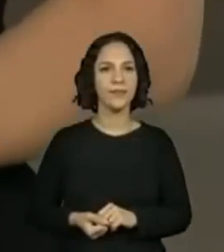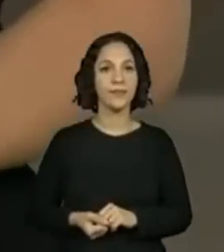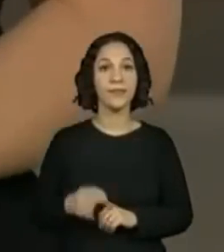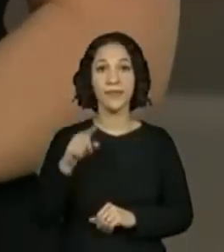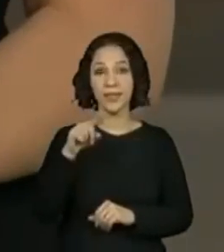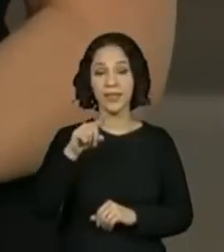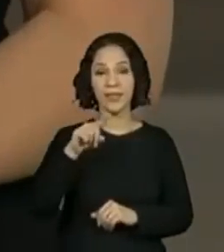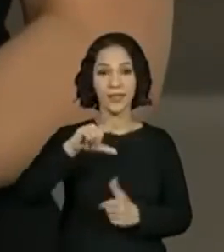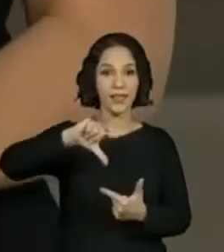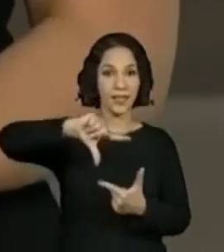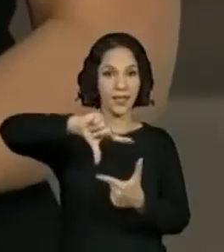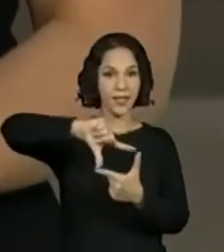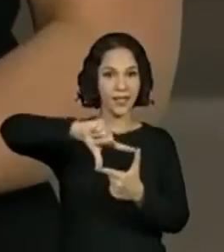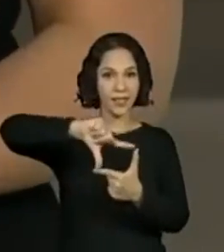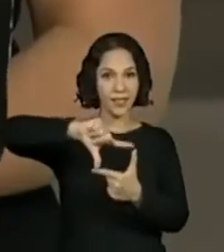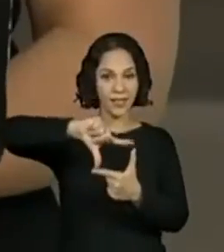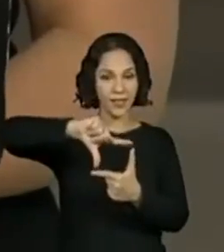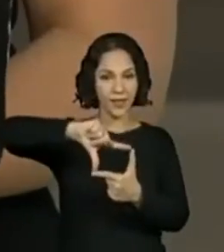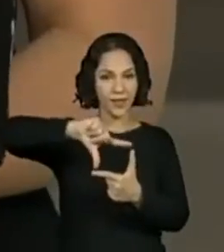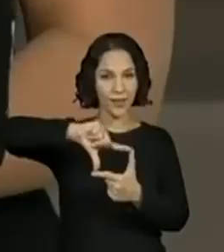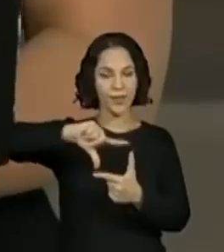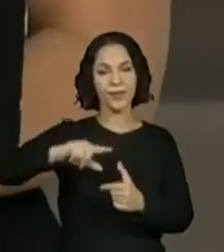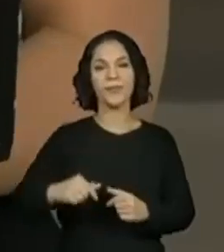temos o retângulo,